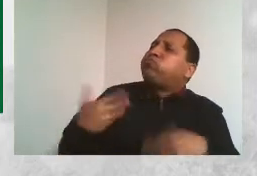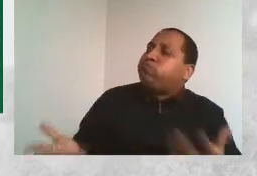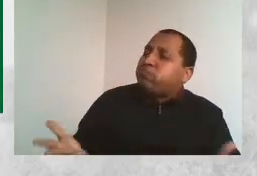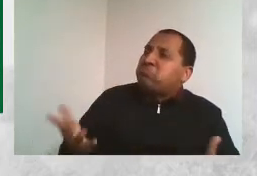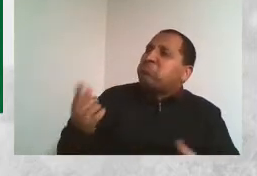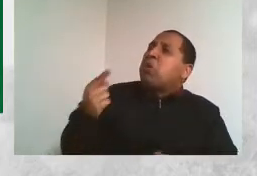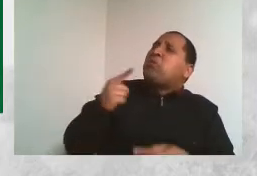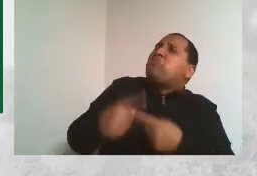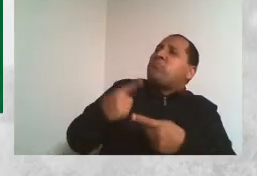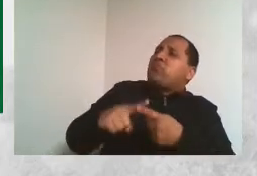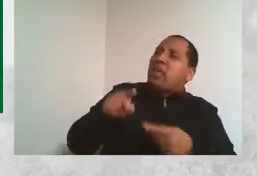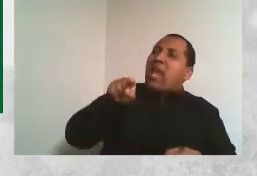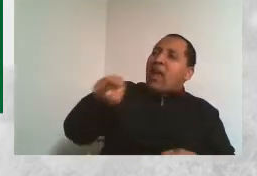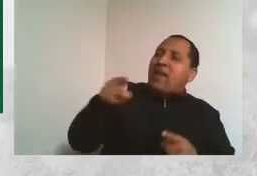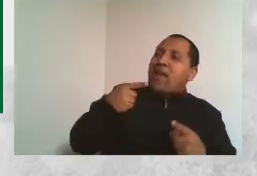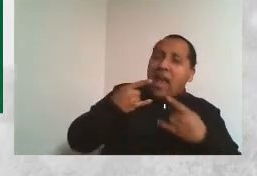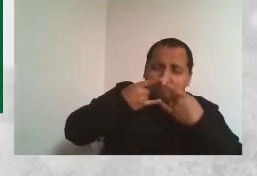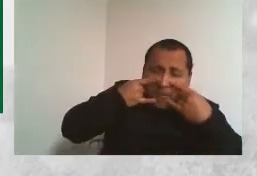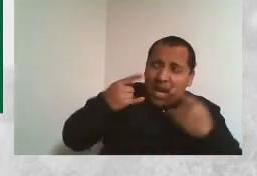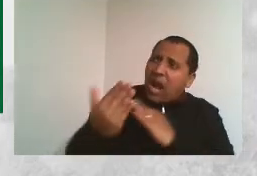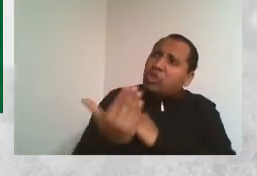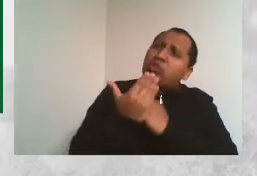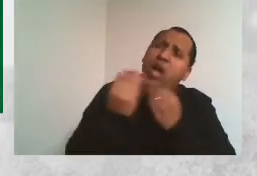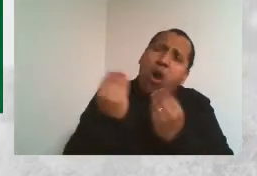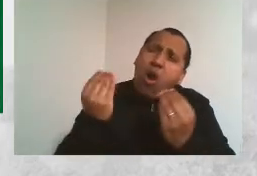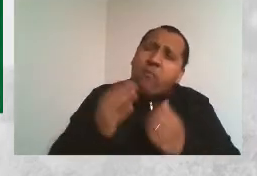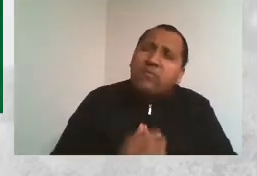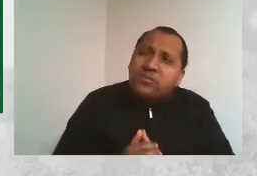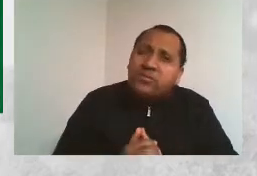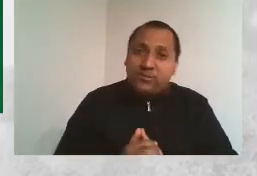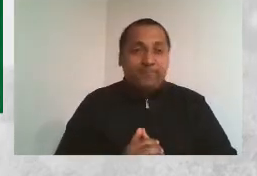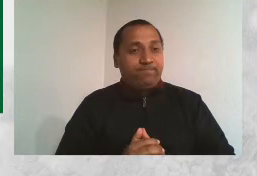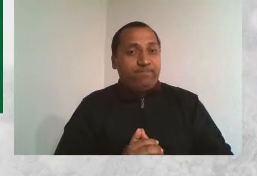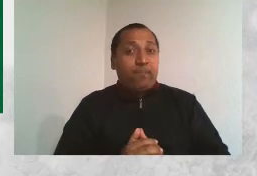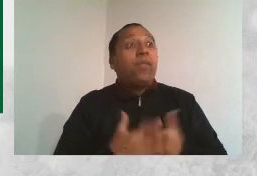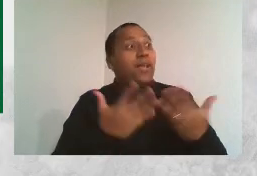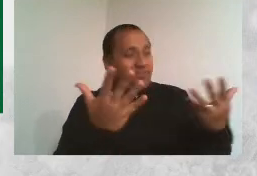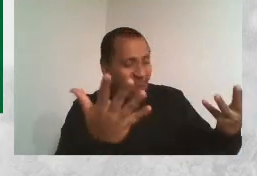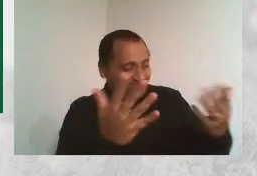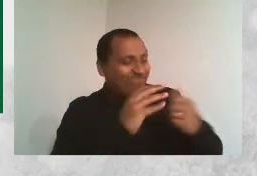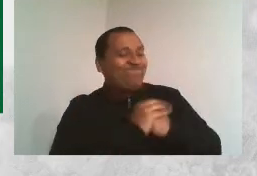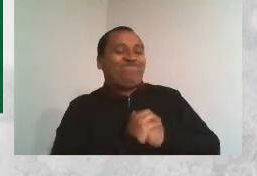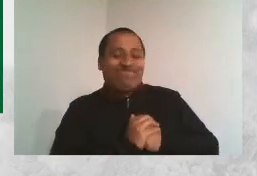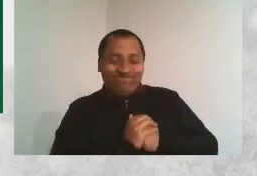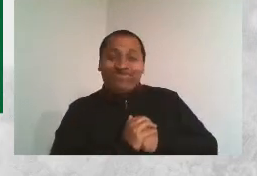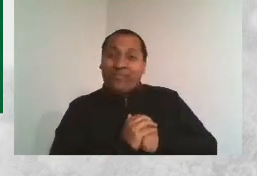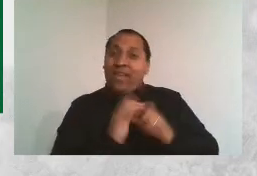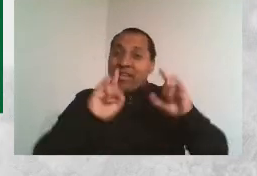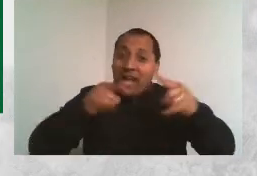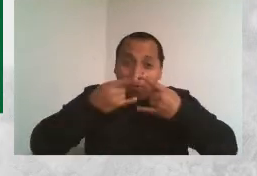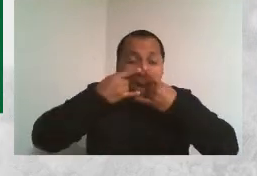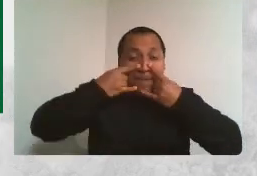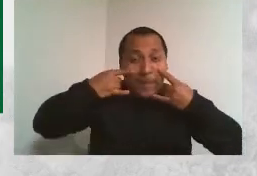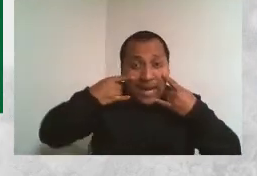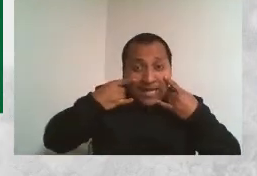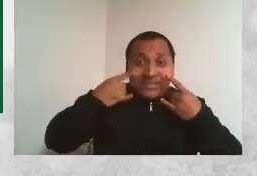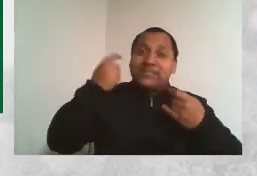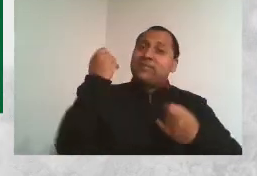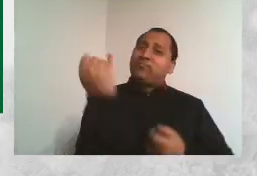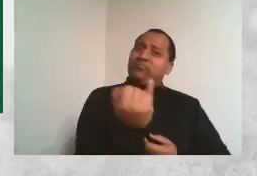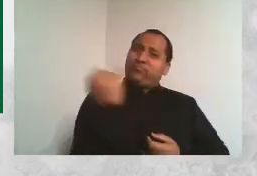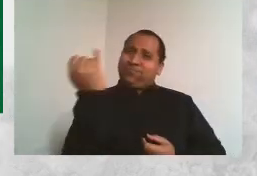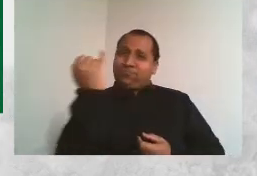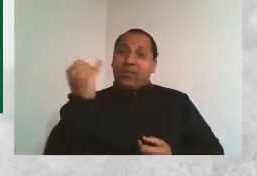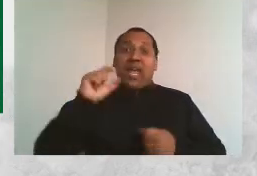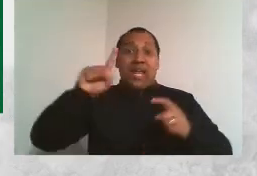a eficácia do uso da máscara caseira? O uso das máscaras, ele foi estimulado pelo